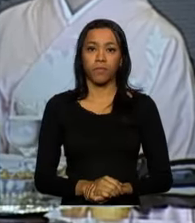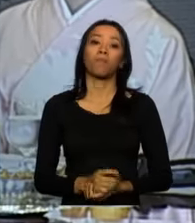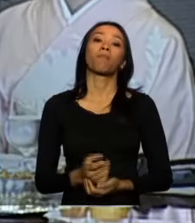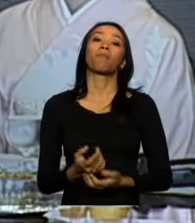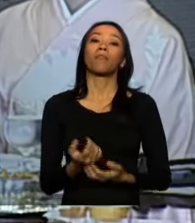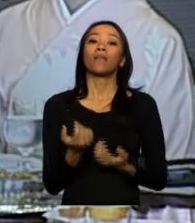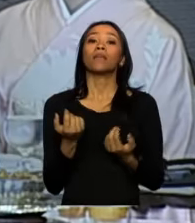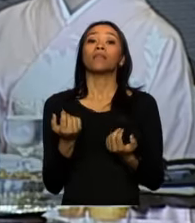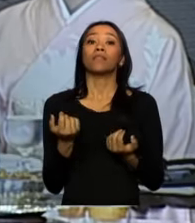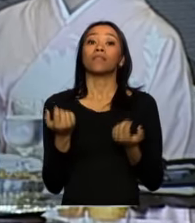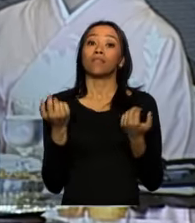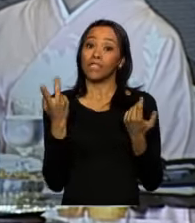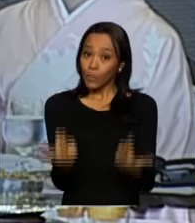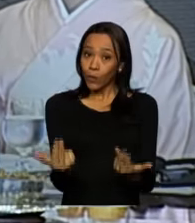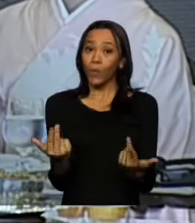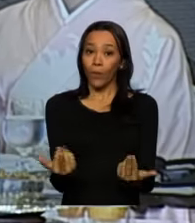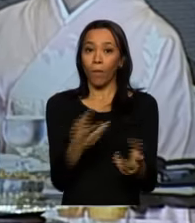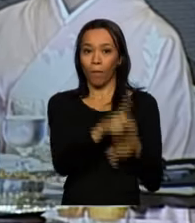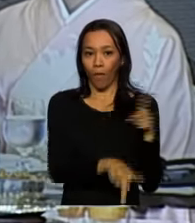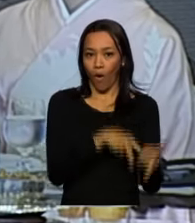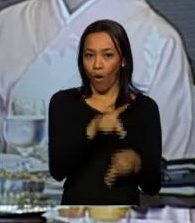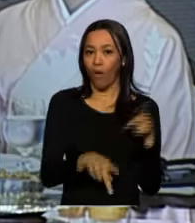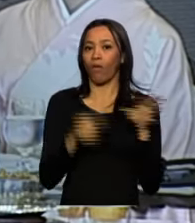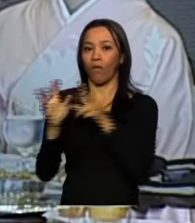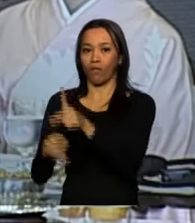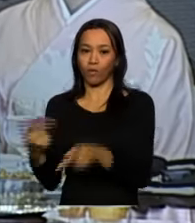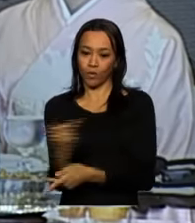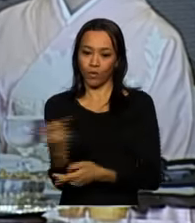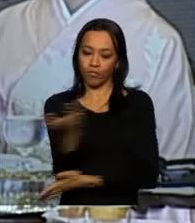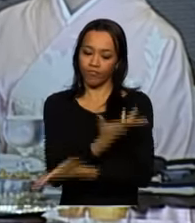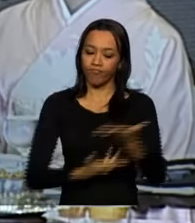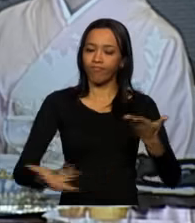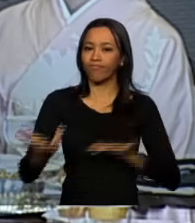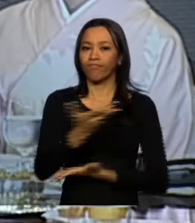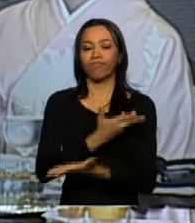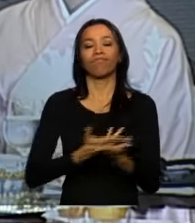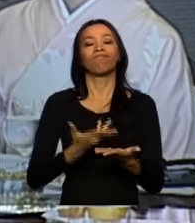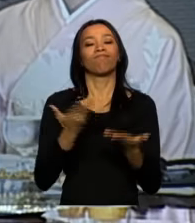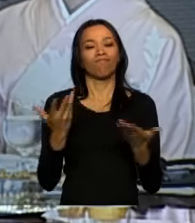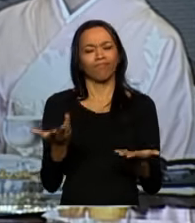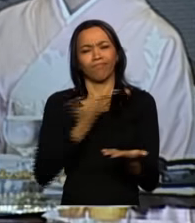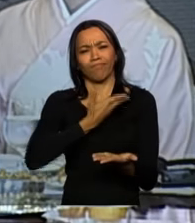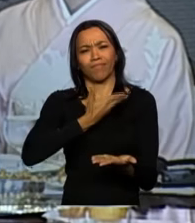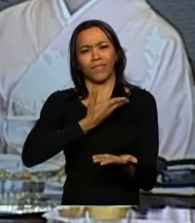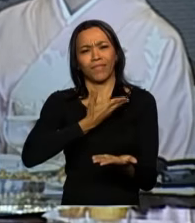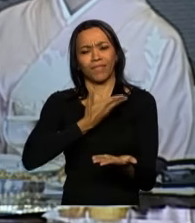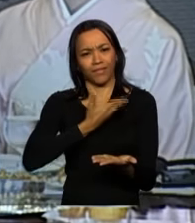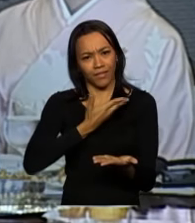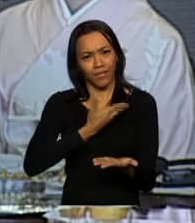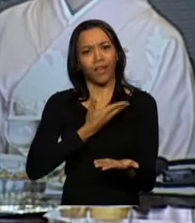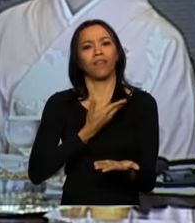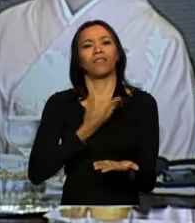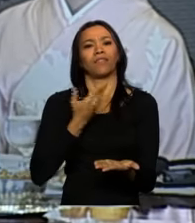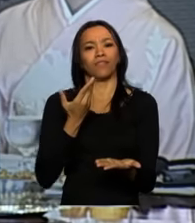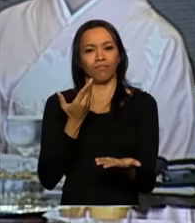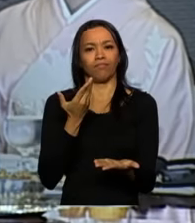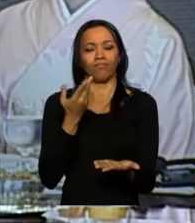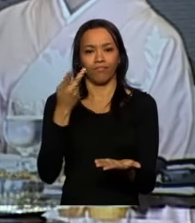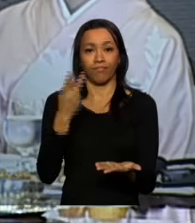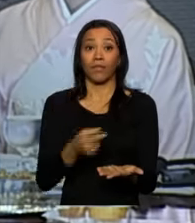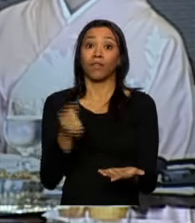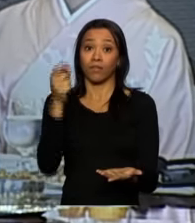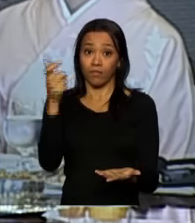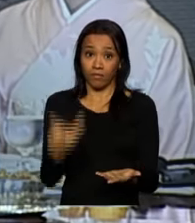Assim como entre seus povos, está consolidado na inabalável amizade nipo-brasileira de hoje,